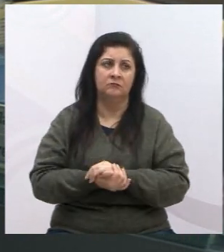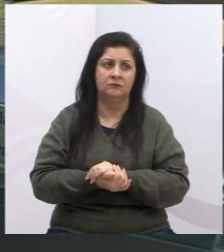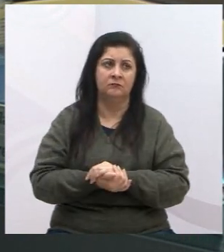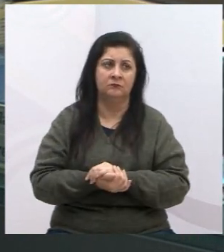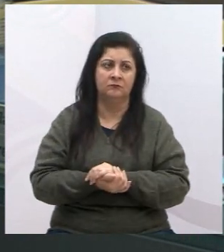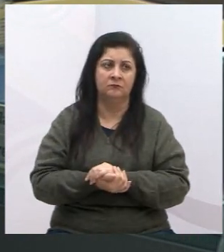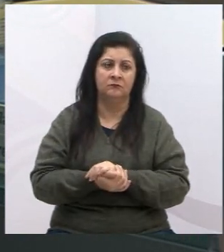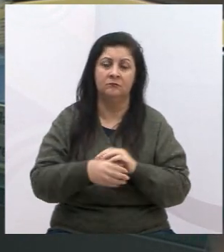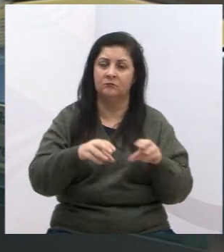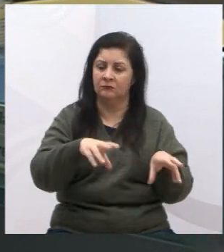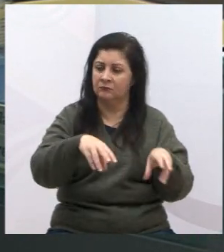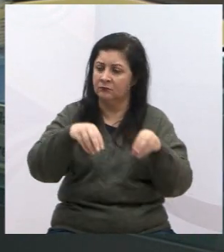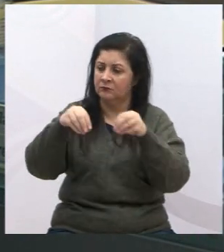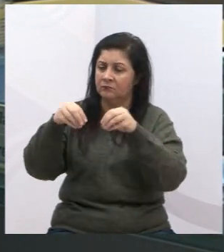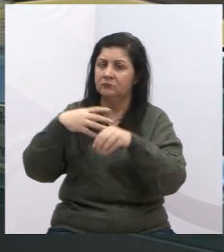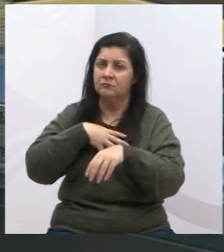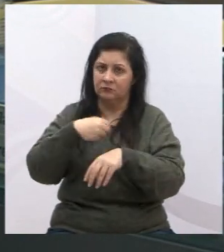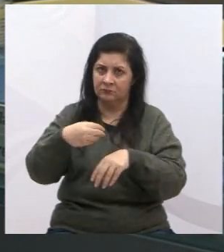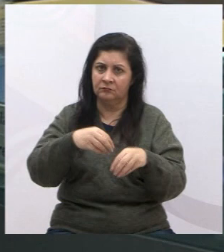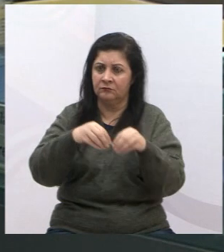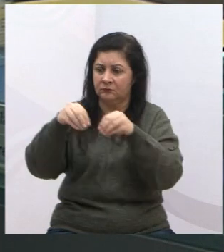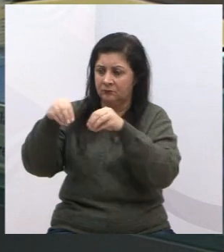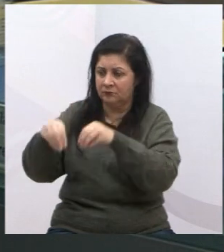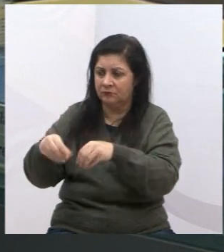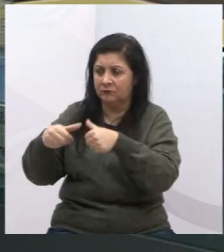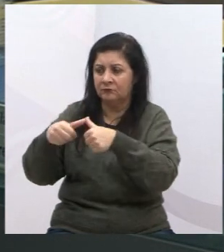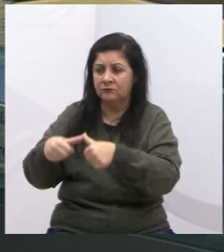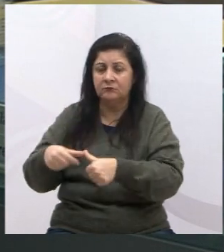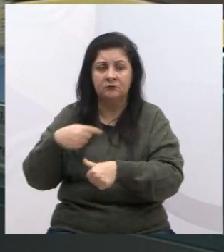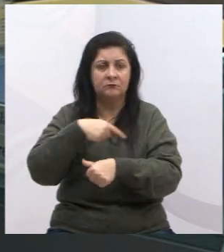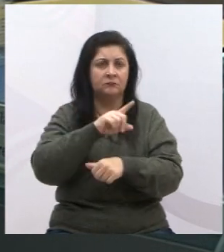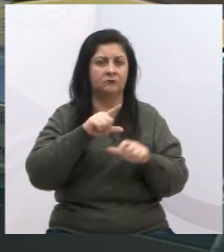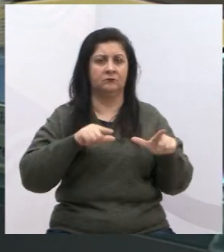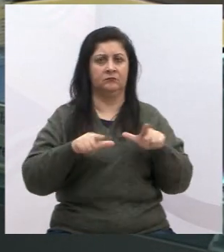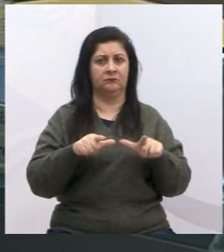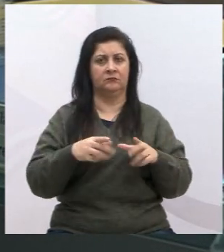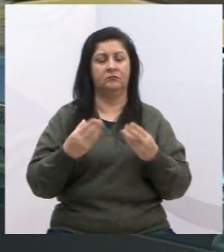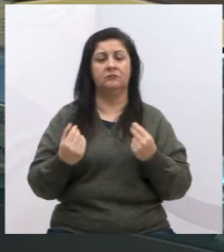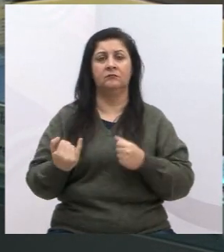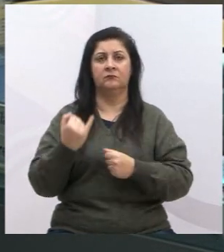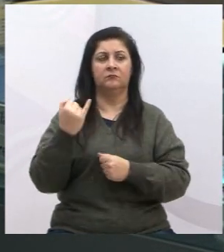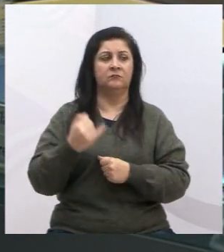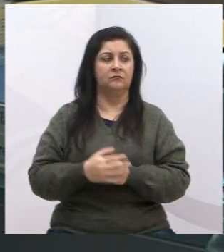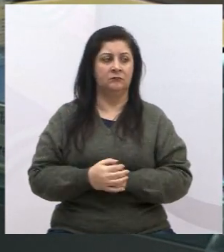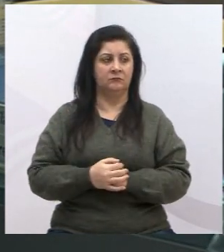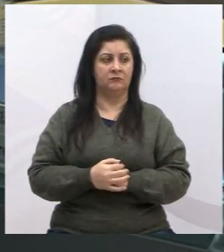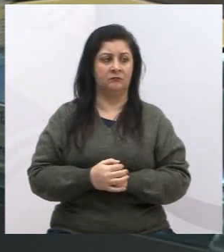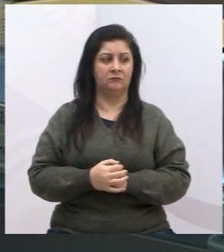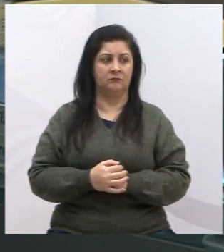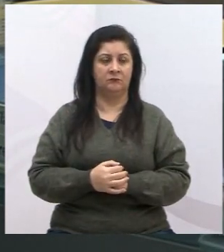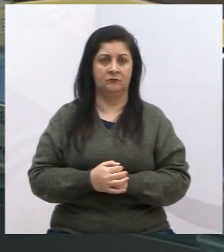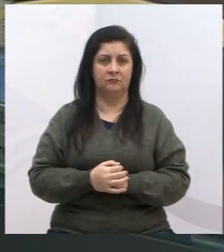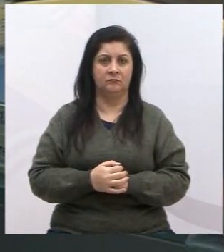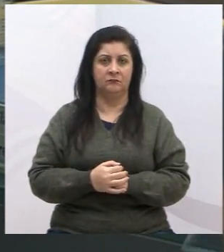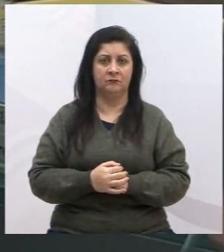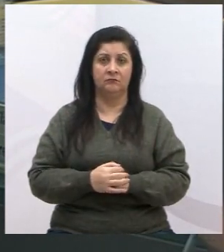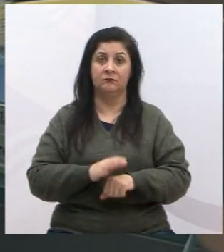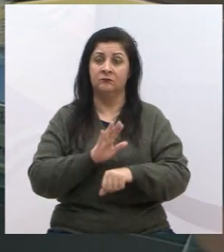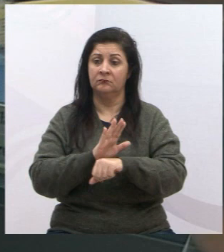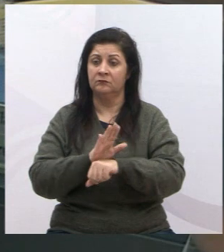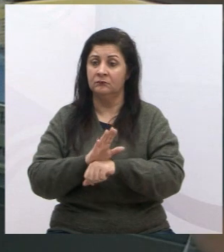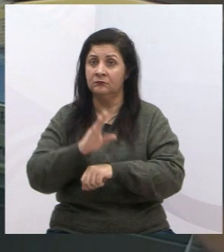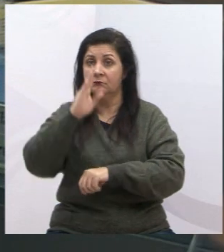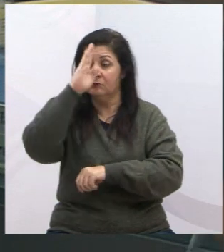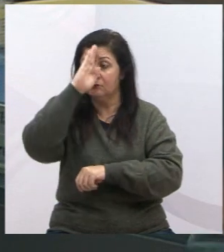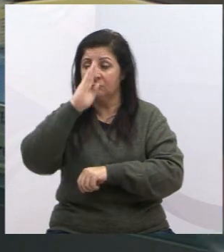ter um local adequado para deixarem os seus filhos. Isso é muito importante, A gente dá assistência integral e gratuita a